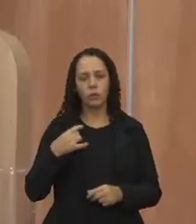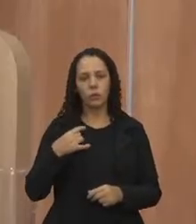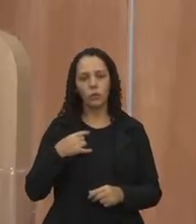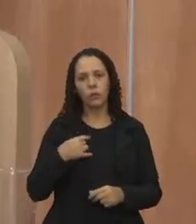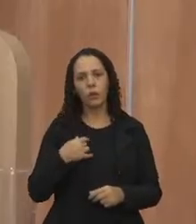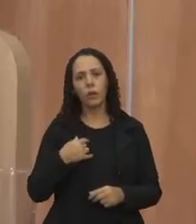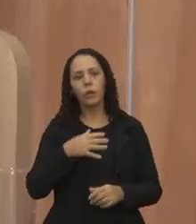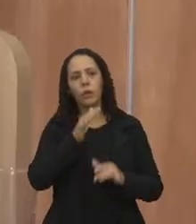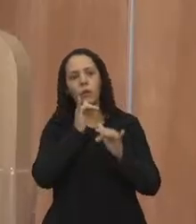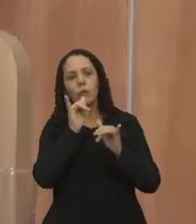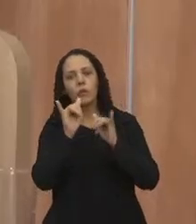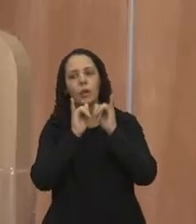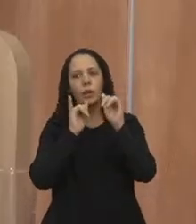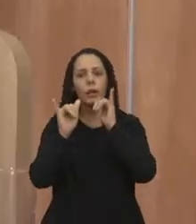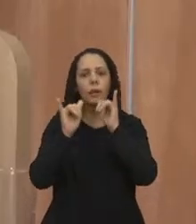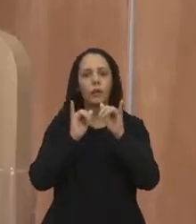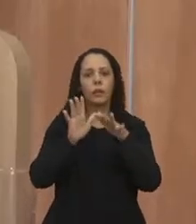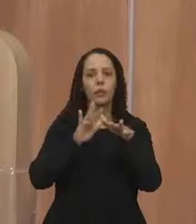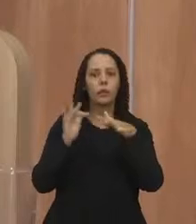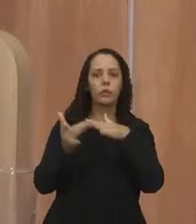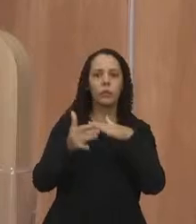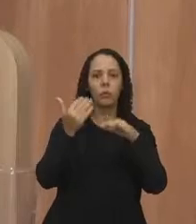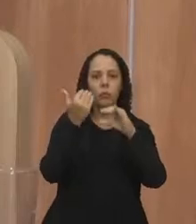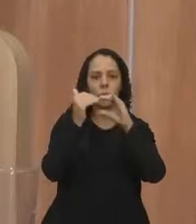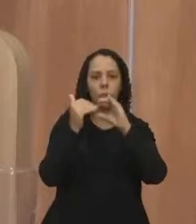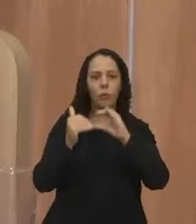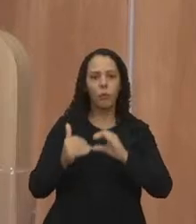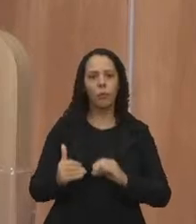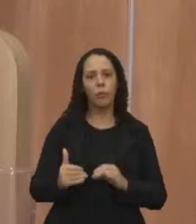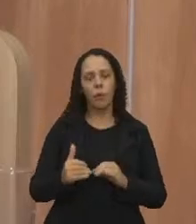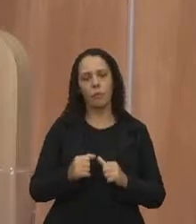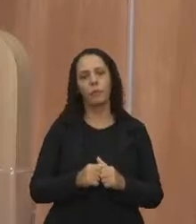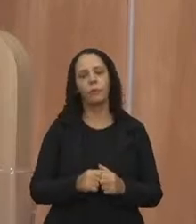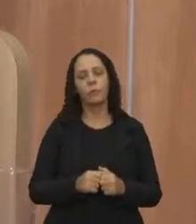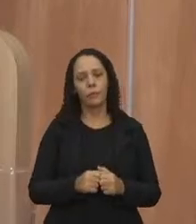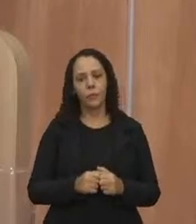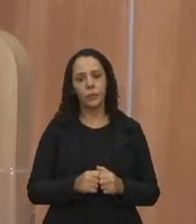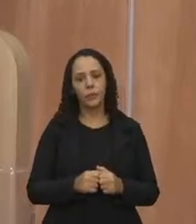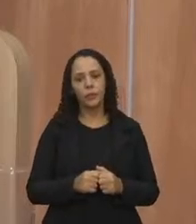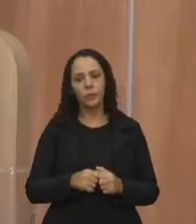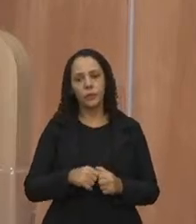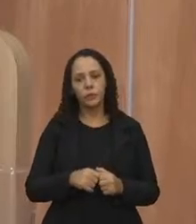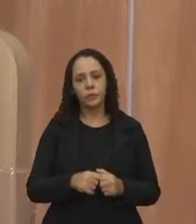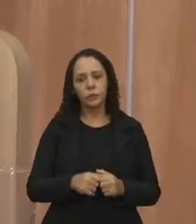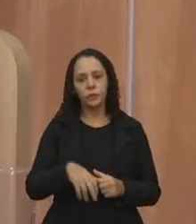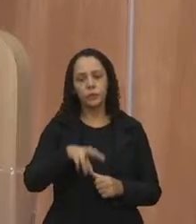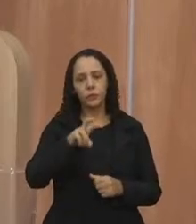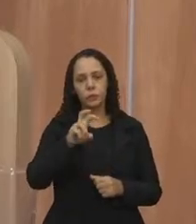processos seletivos do integrado são bastante concorridos. Apesar de ter 50% de vagas